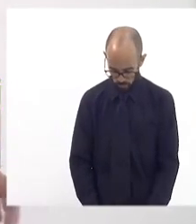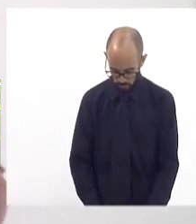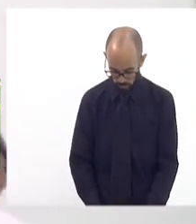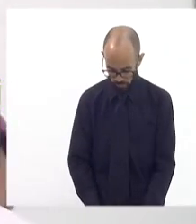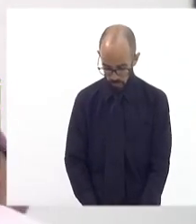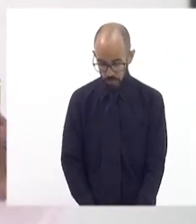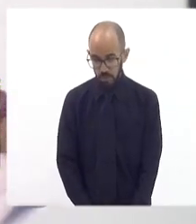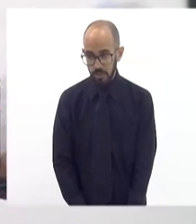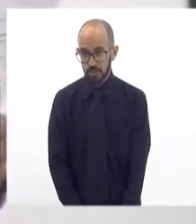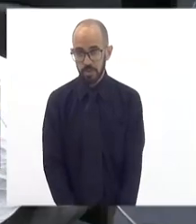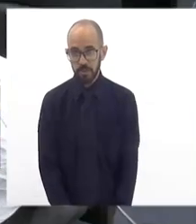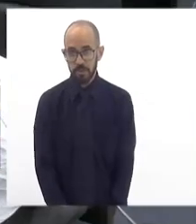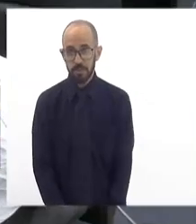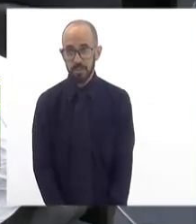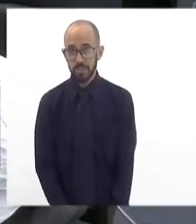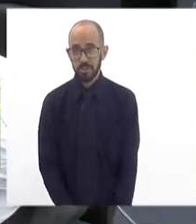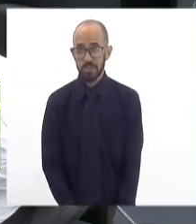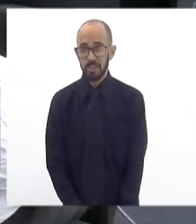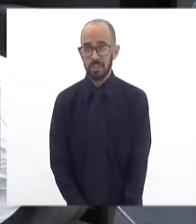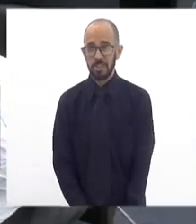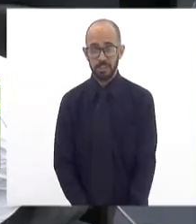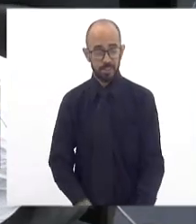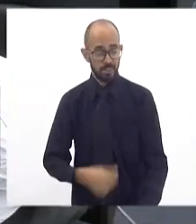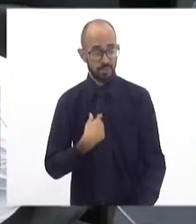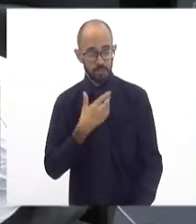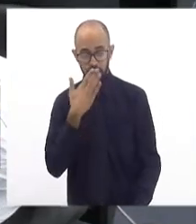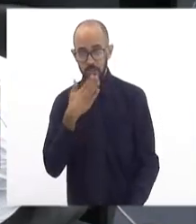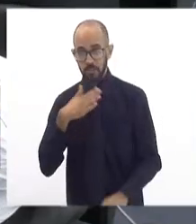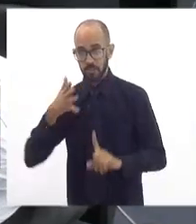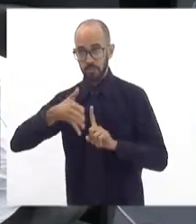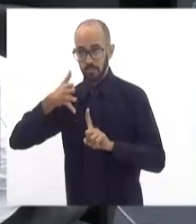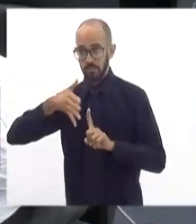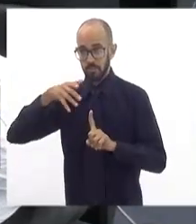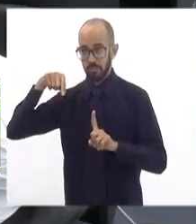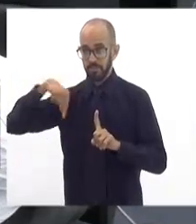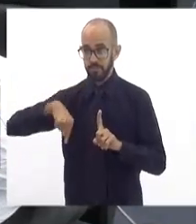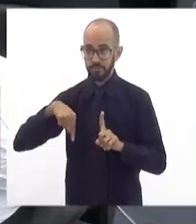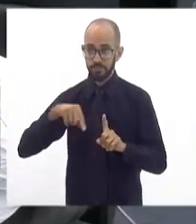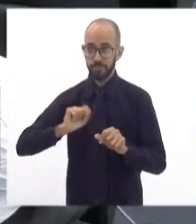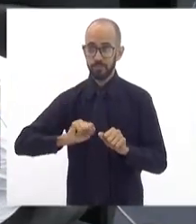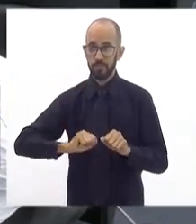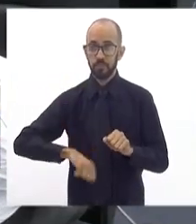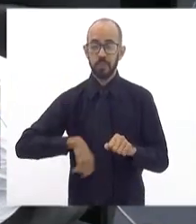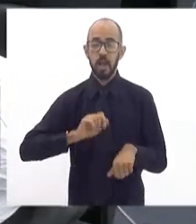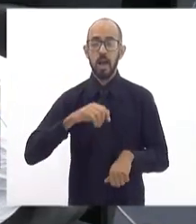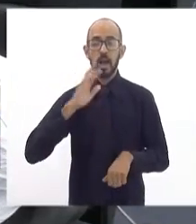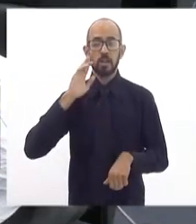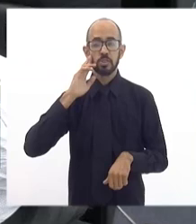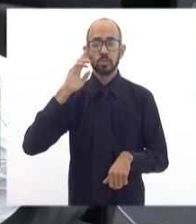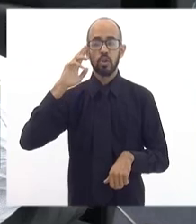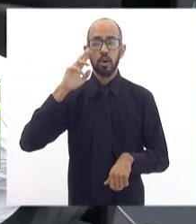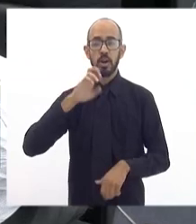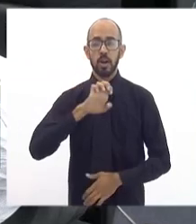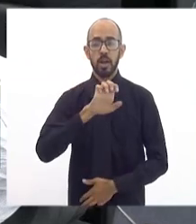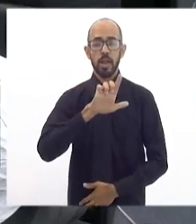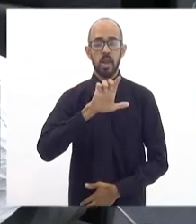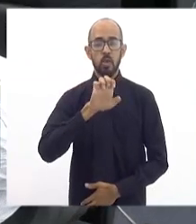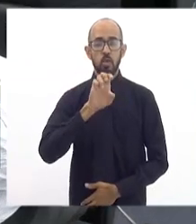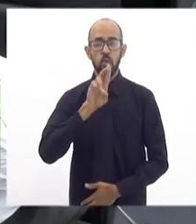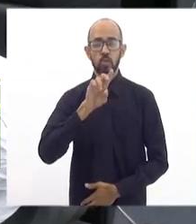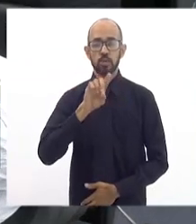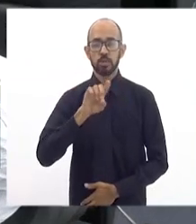e eu vou chamar para usar da palavra ao senhor da ilusão Moreira Barroso